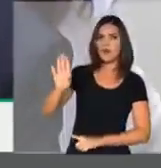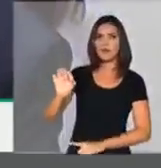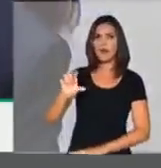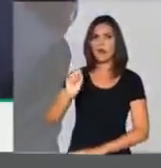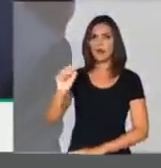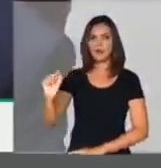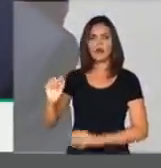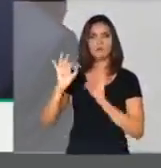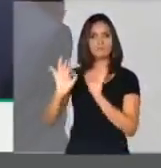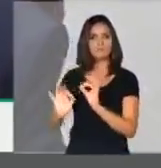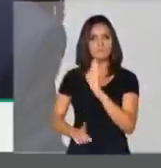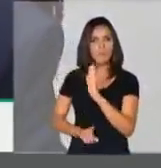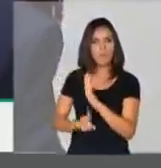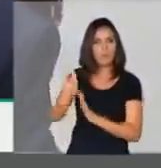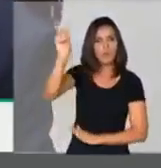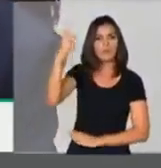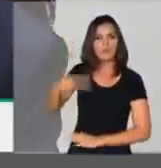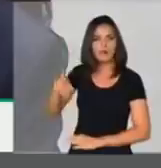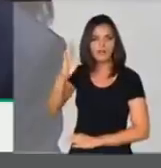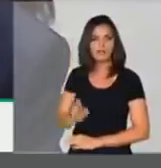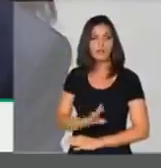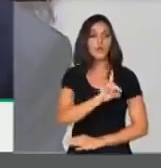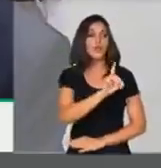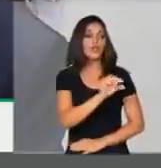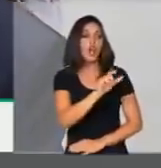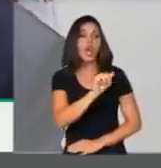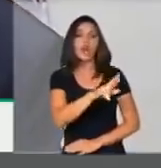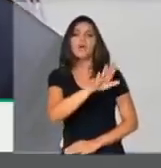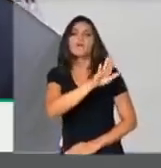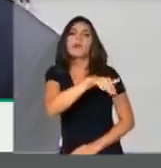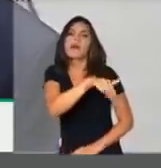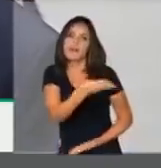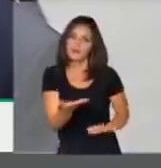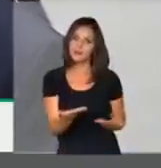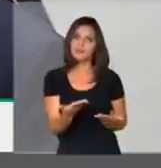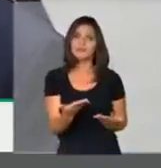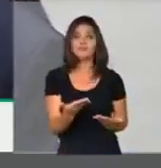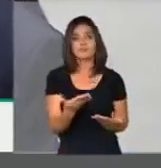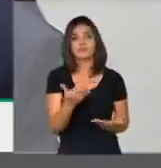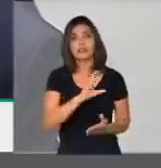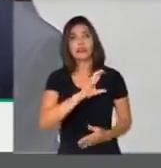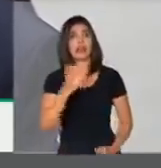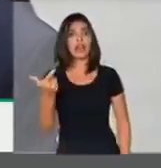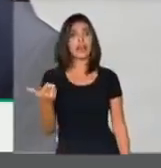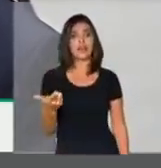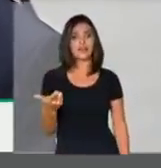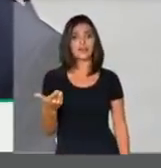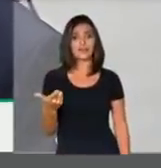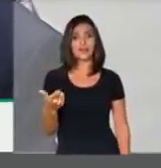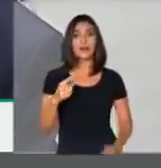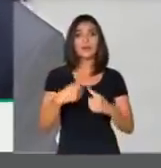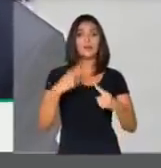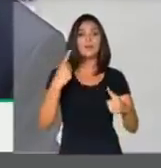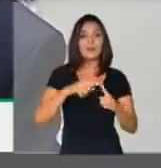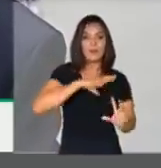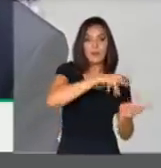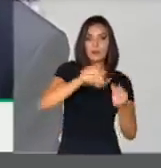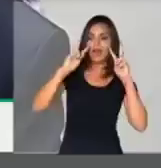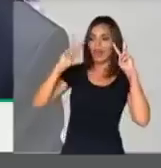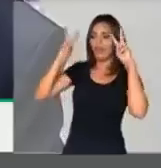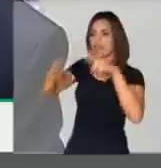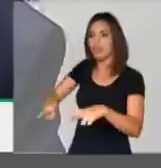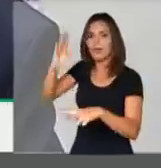Excelência pegou bem, basta fazer a questão do... a recordar o que foi o